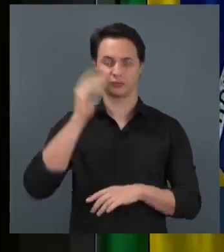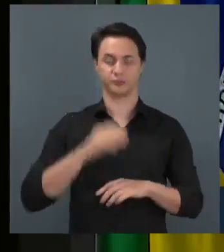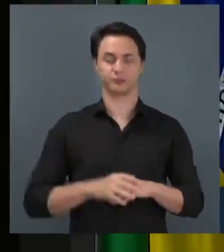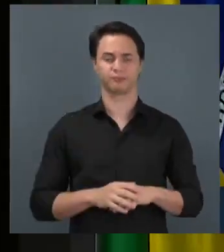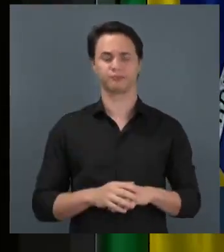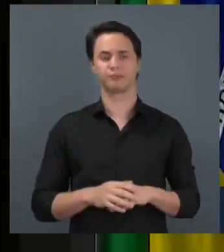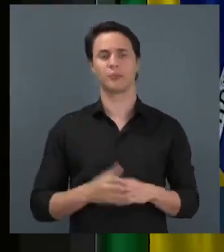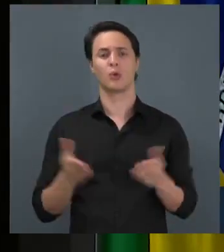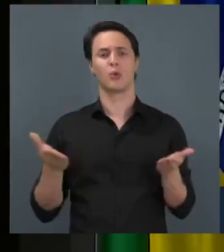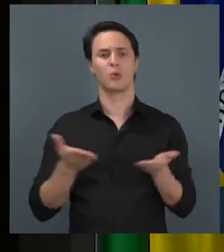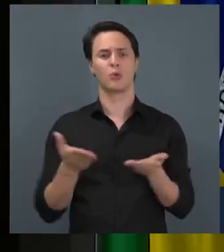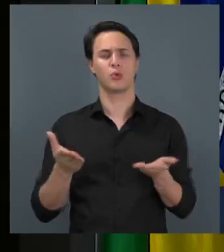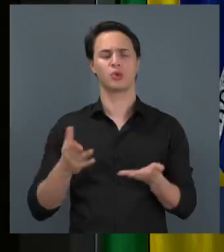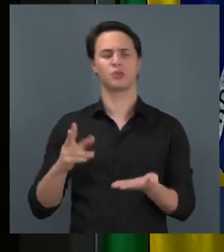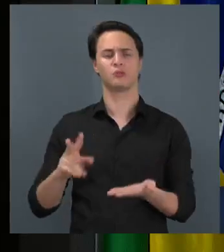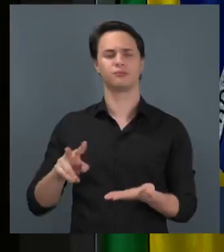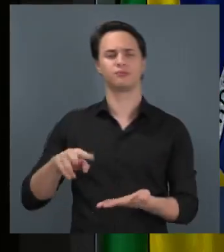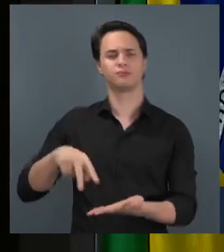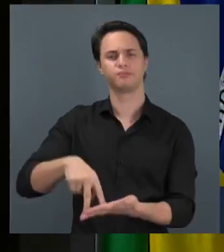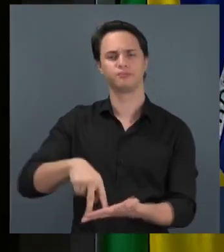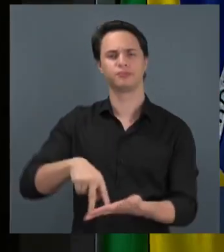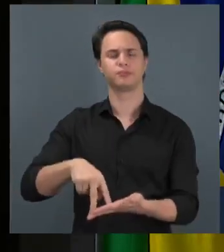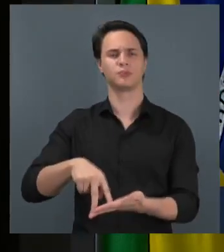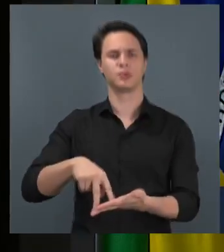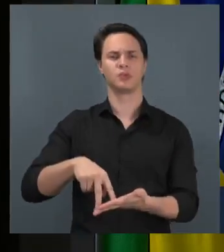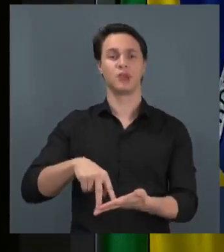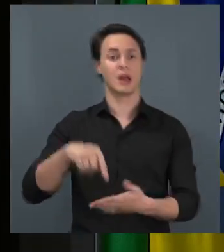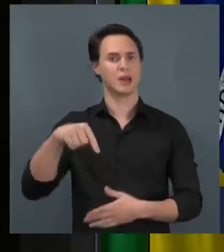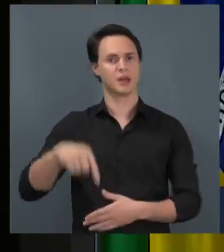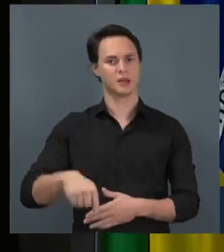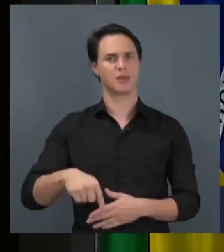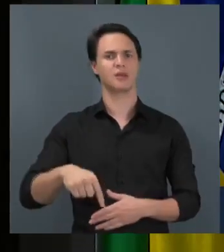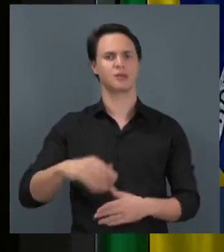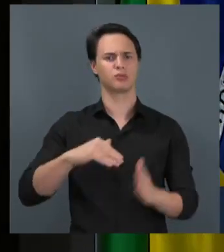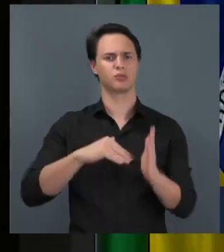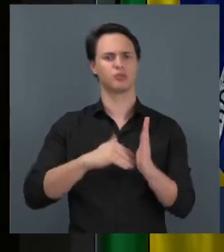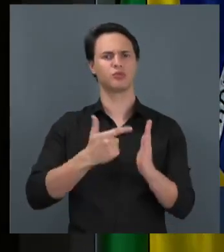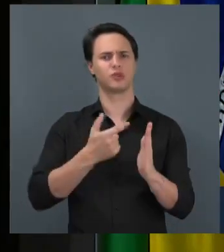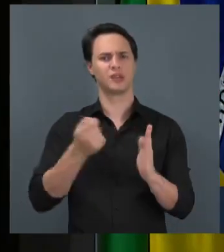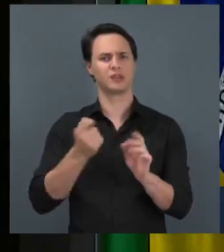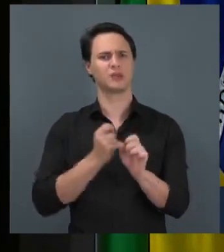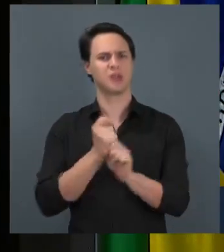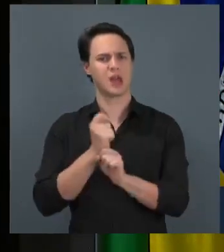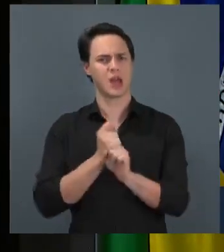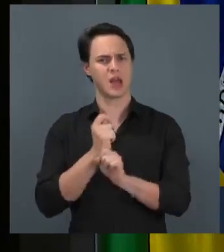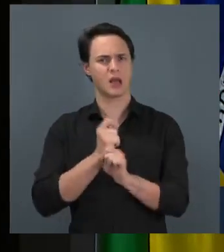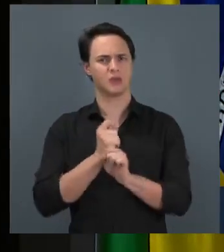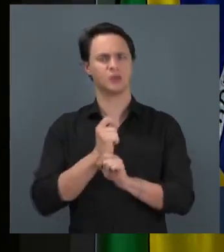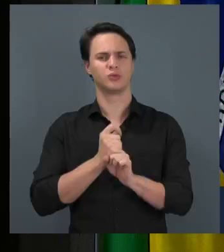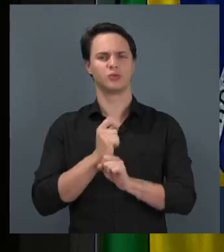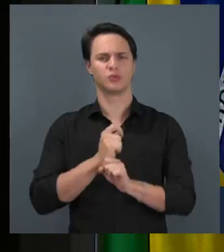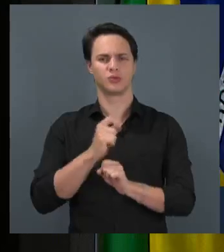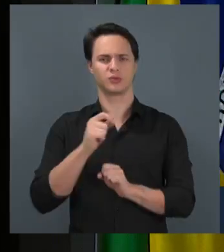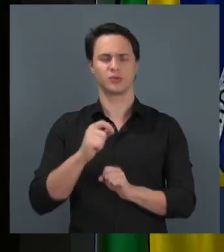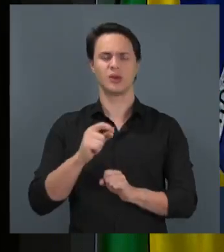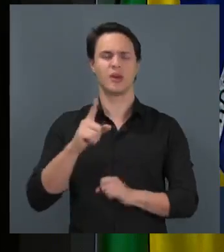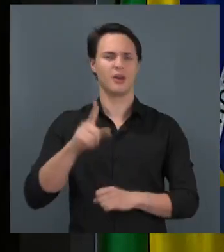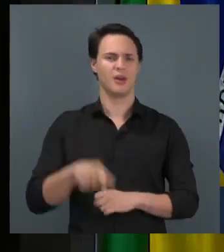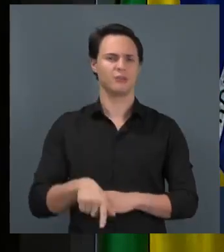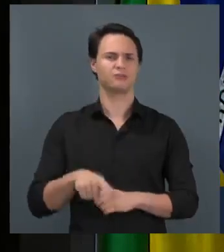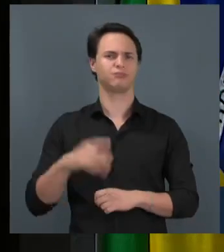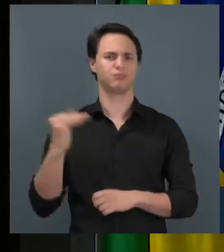traz essa tribuna hoje, dessa casa bicentenária, é algo de extrema importância. Eu